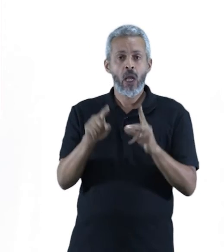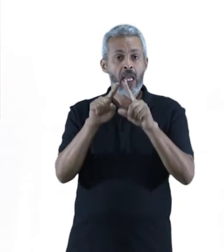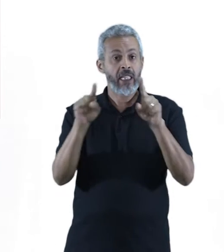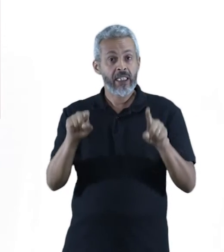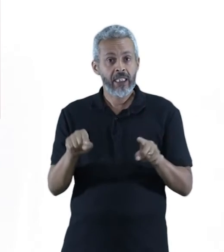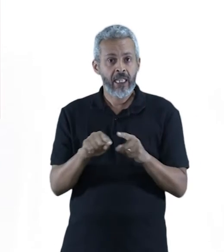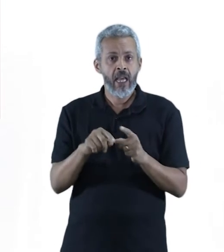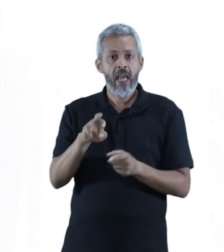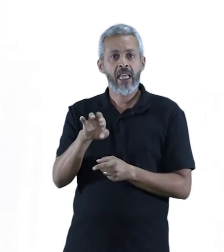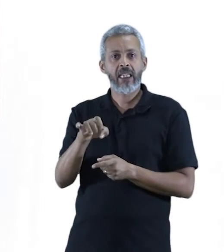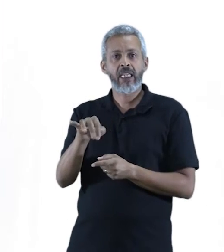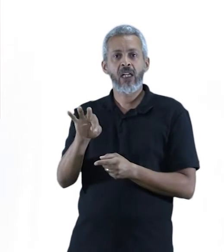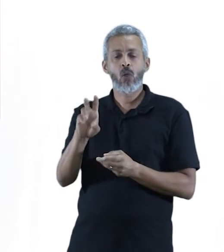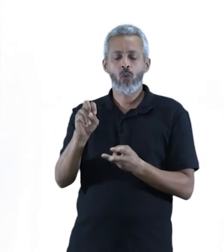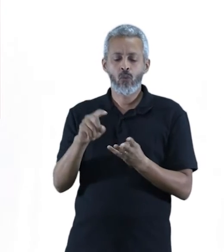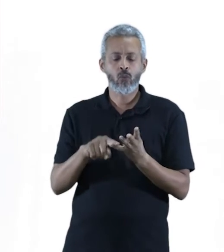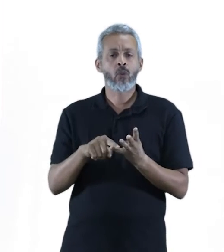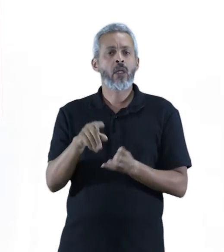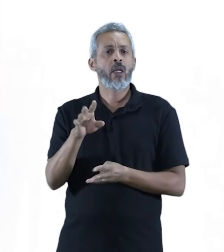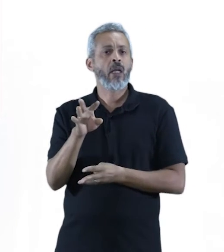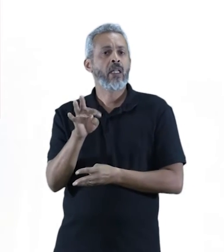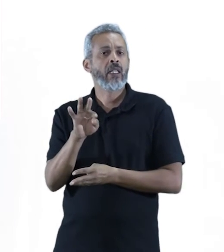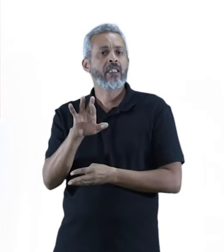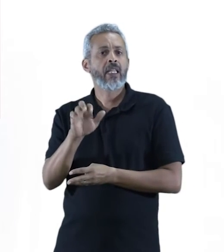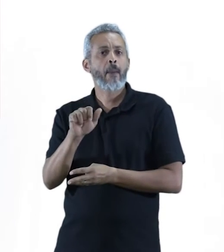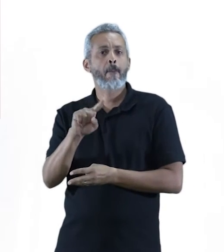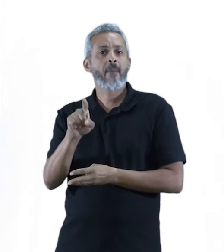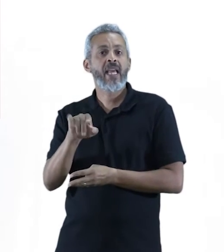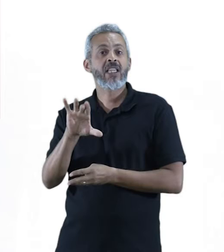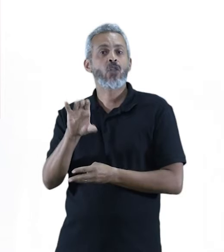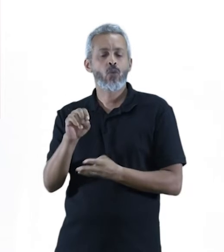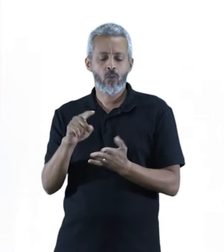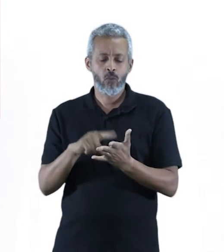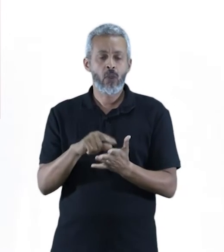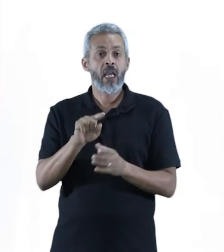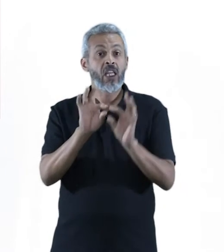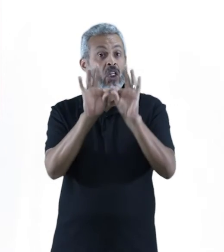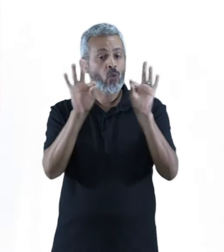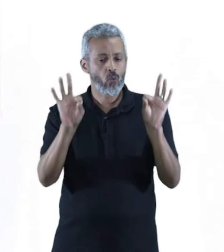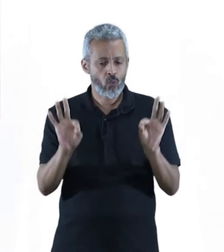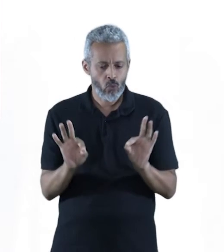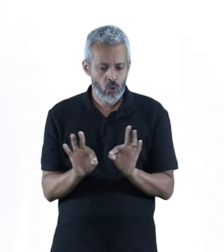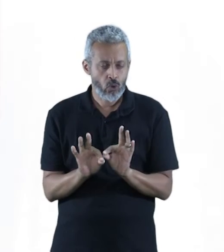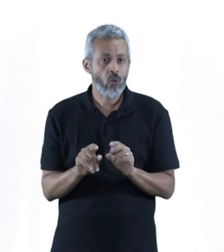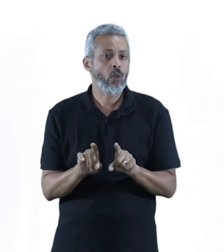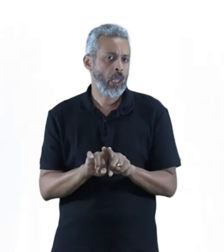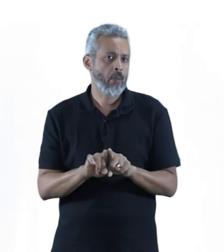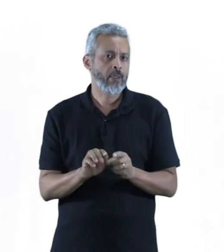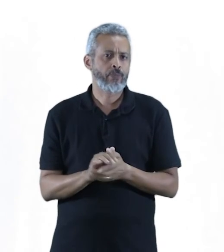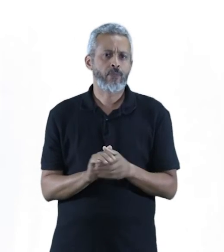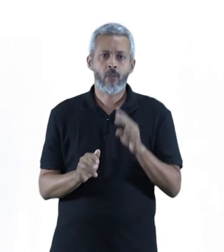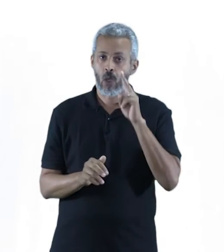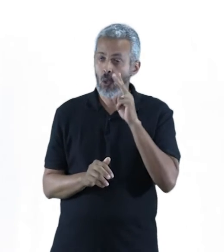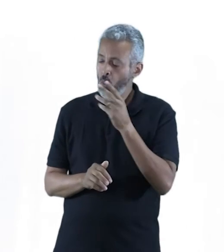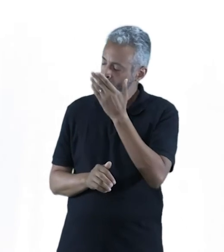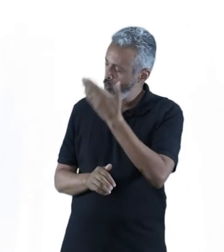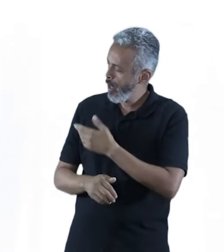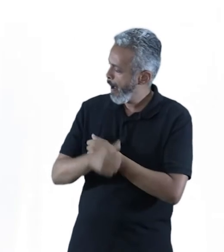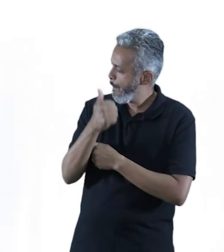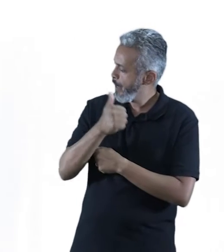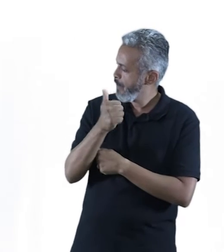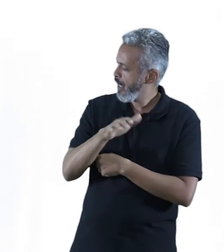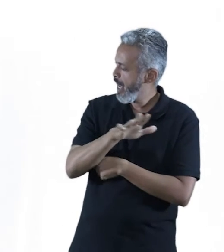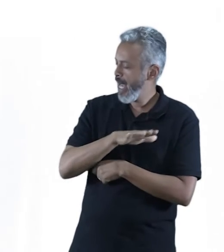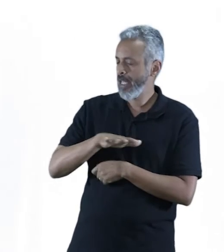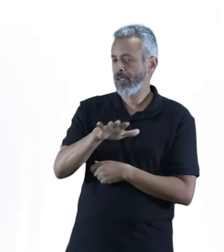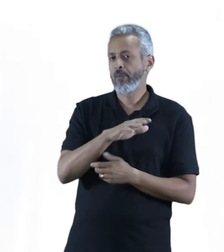retângulo, losango, trapézio, paralelogramo e círculo. Vamos ver a